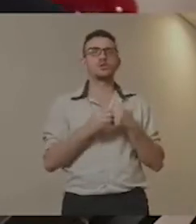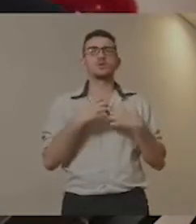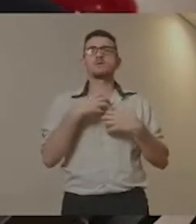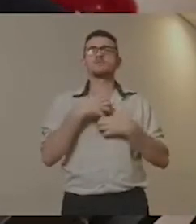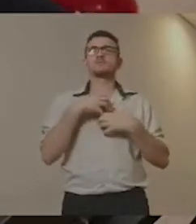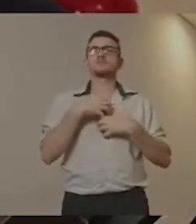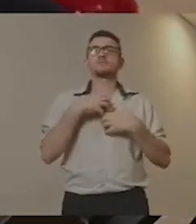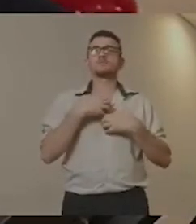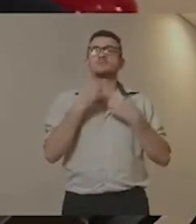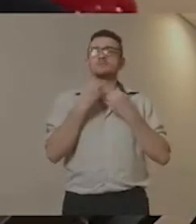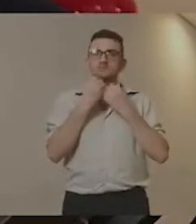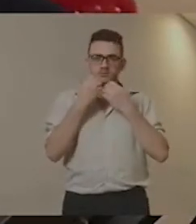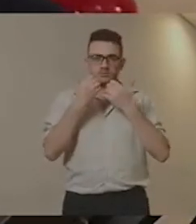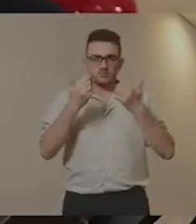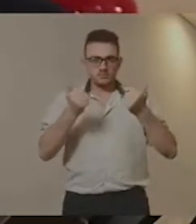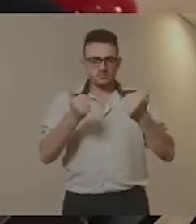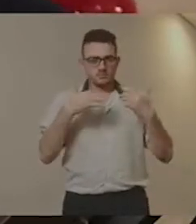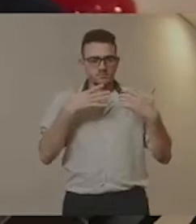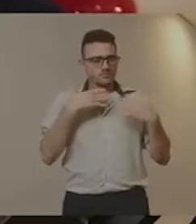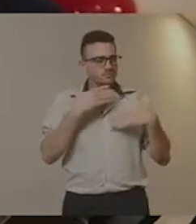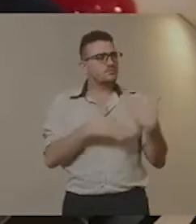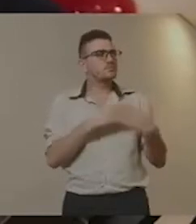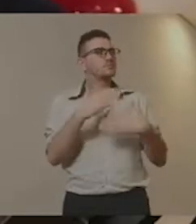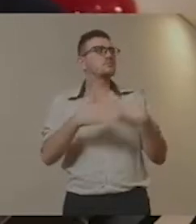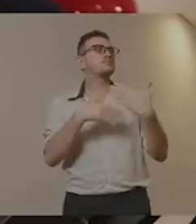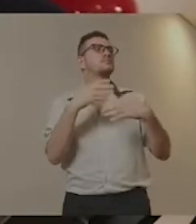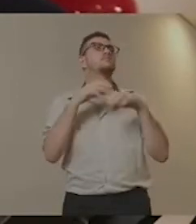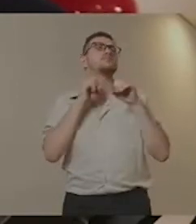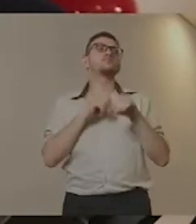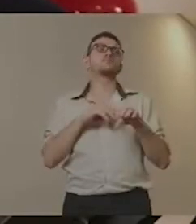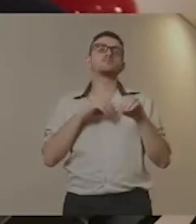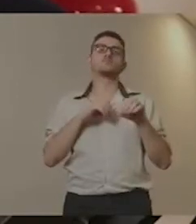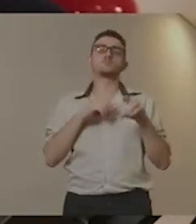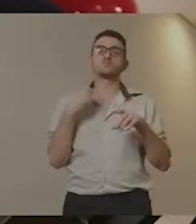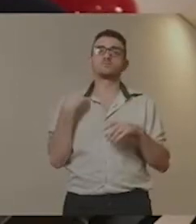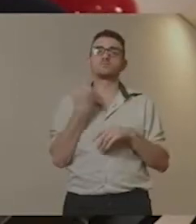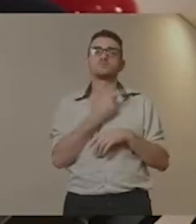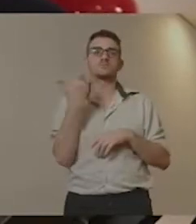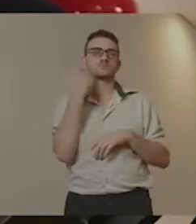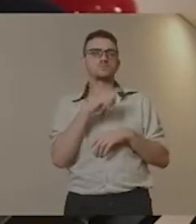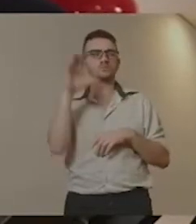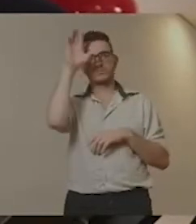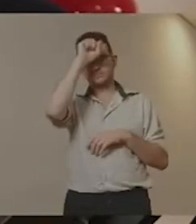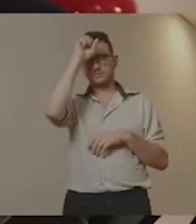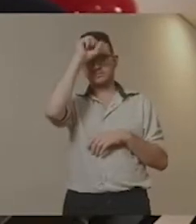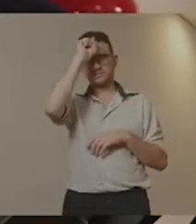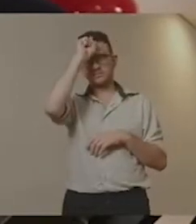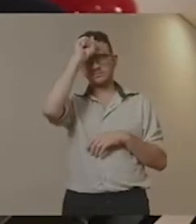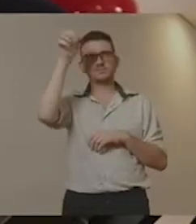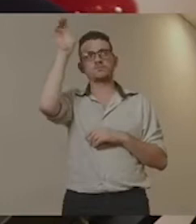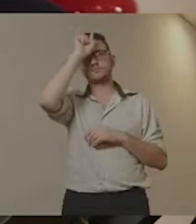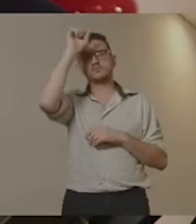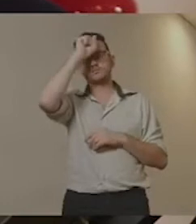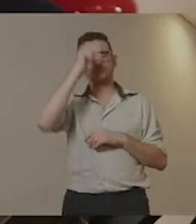gente aprender, né? Aprender a aprender. E como a gente se coloca nesse